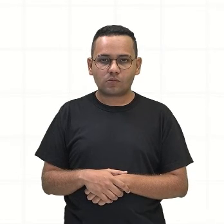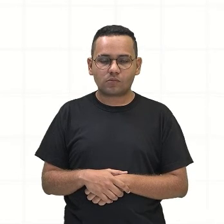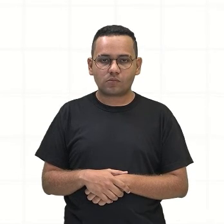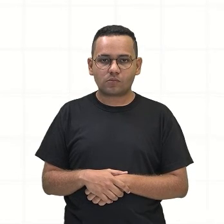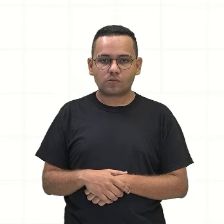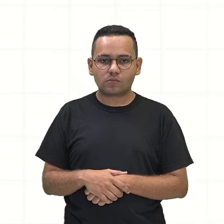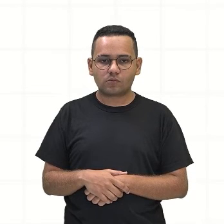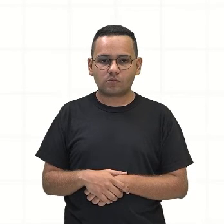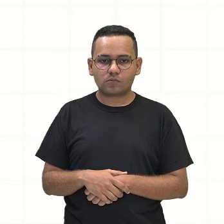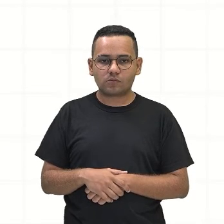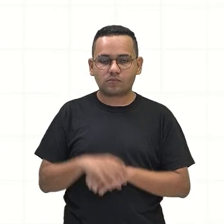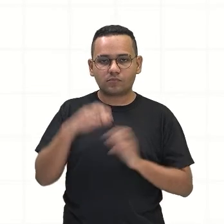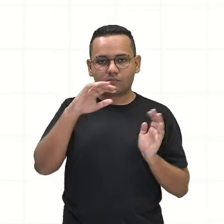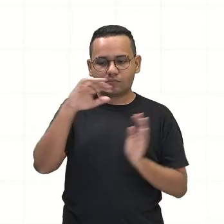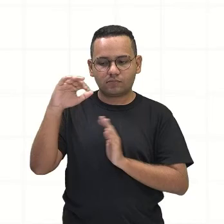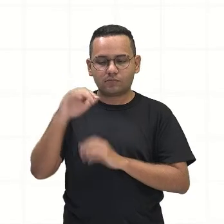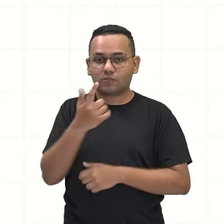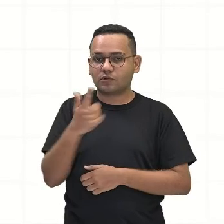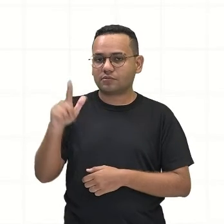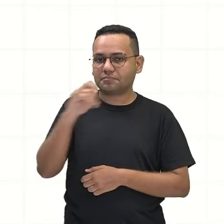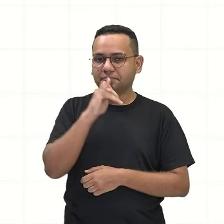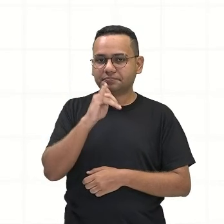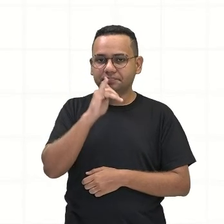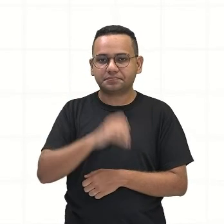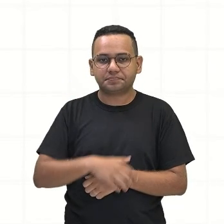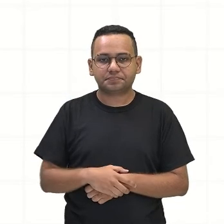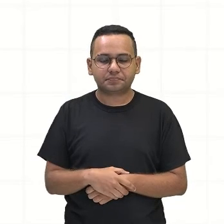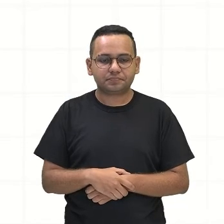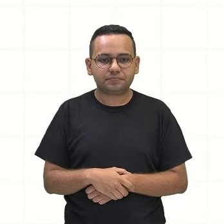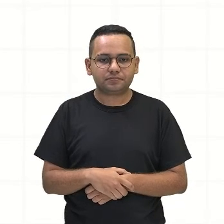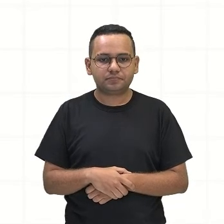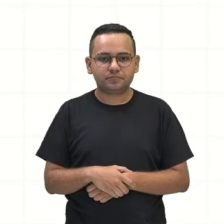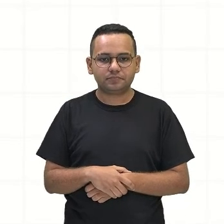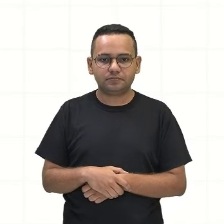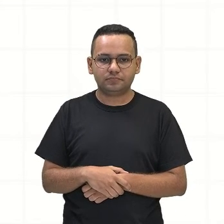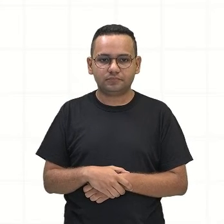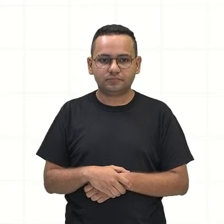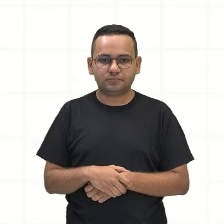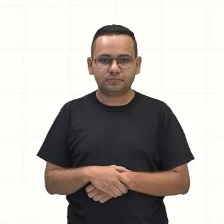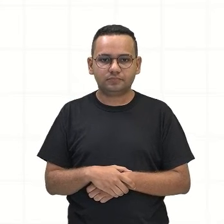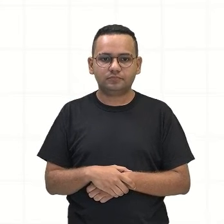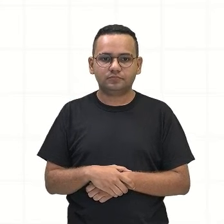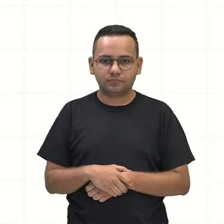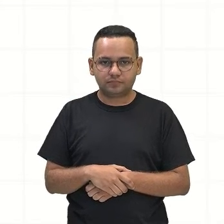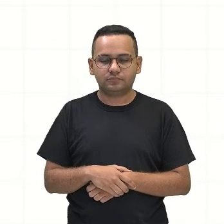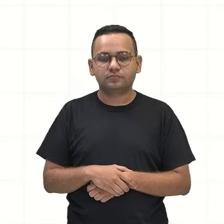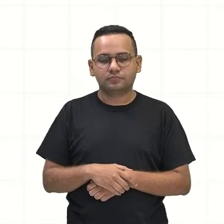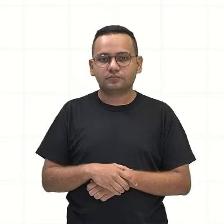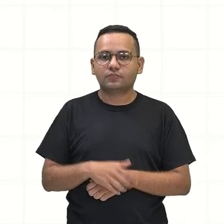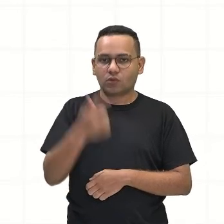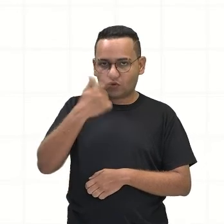Vamos aqui para mais um exemplo. No exemplo 3, nós temos a frequência relativa.